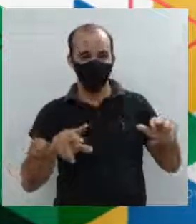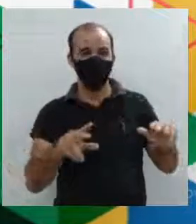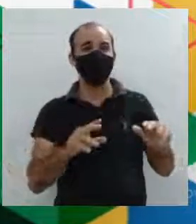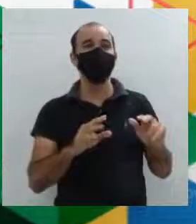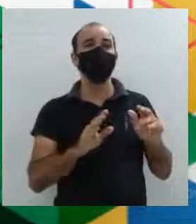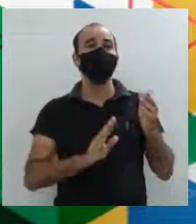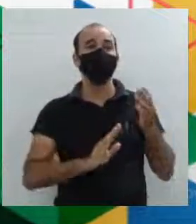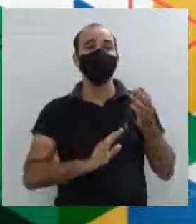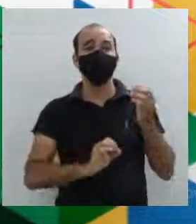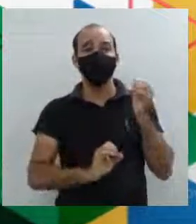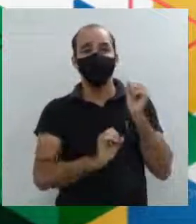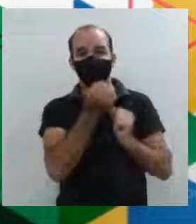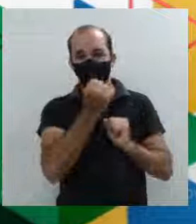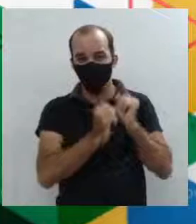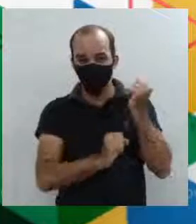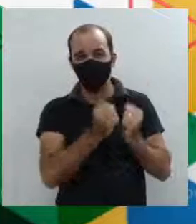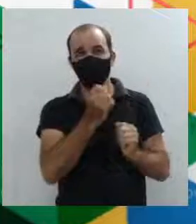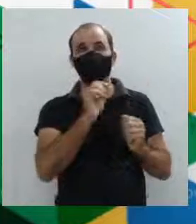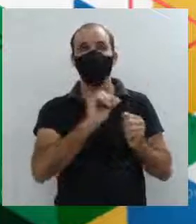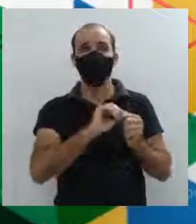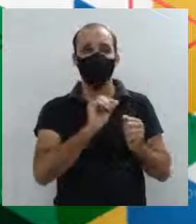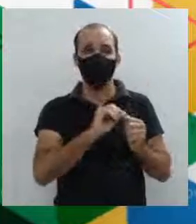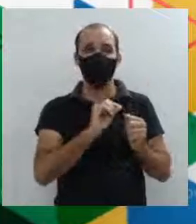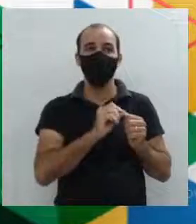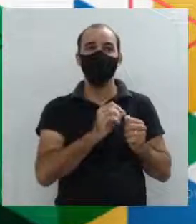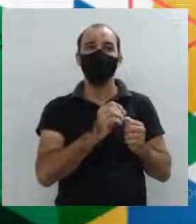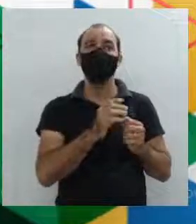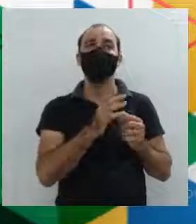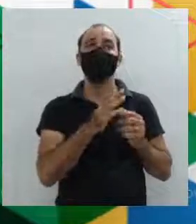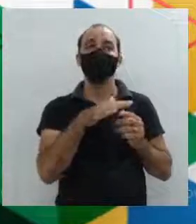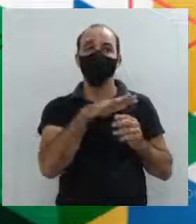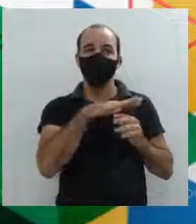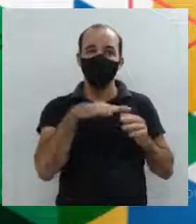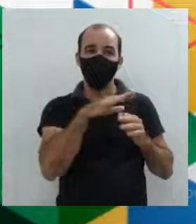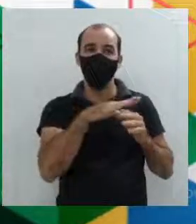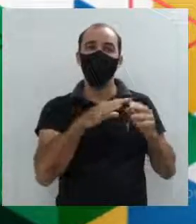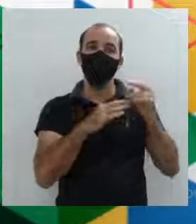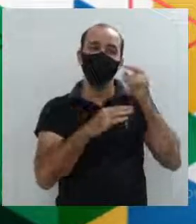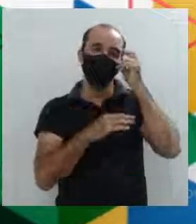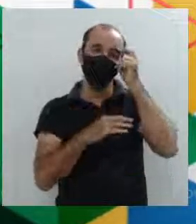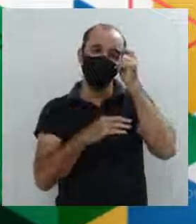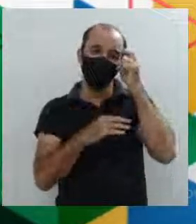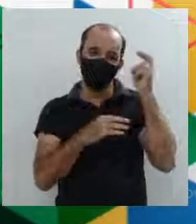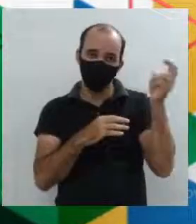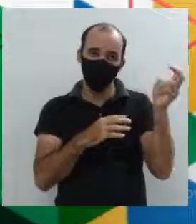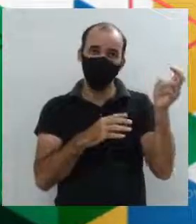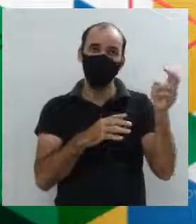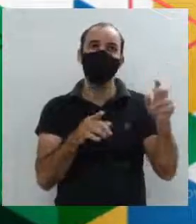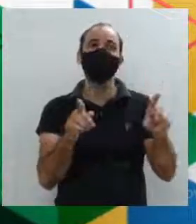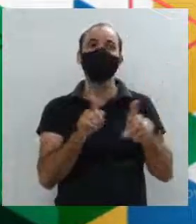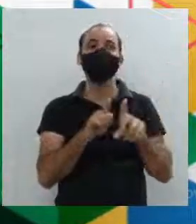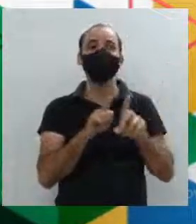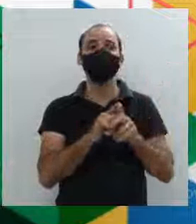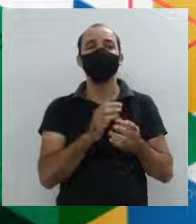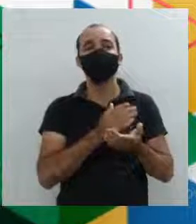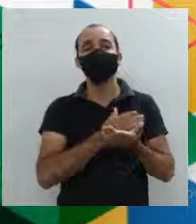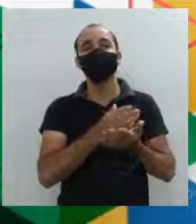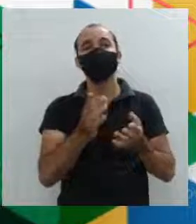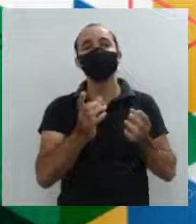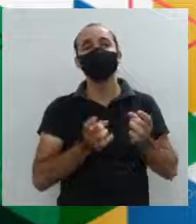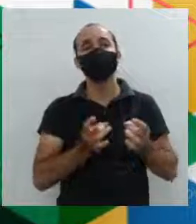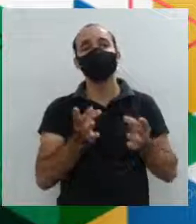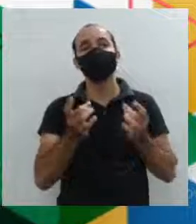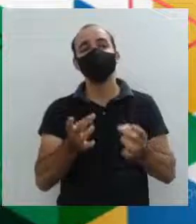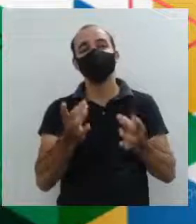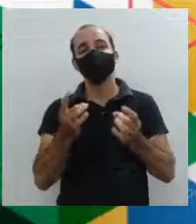cultura, a nível de entretenimento, para começar a trazer e para vender algo